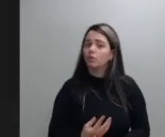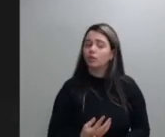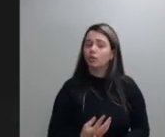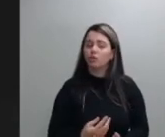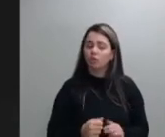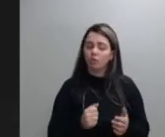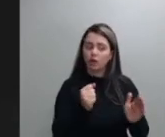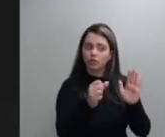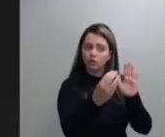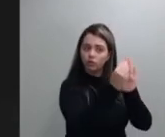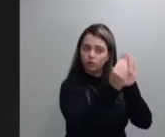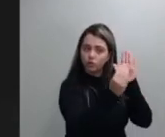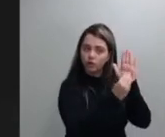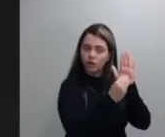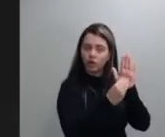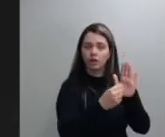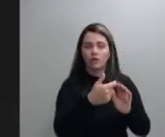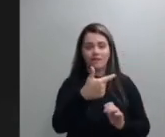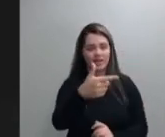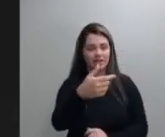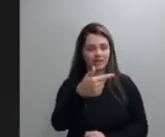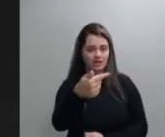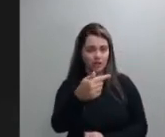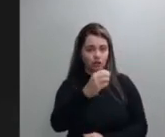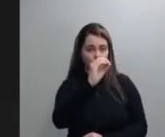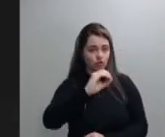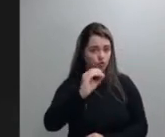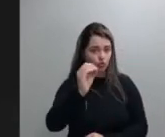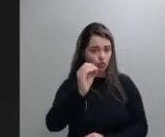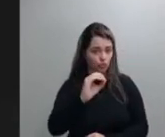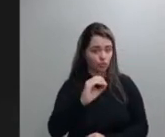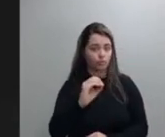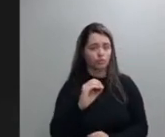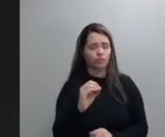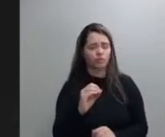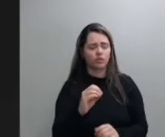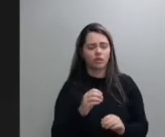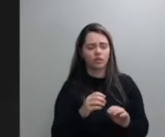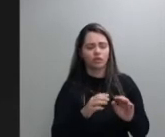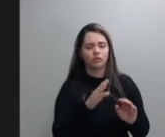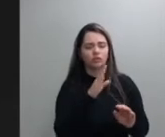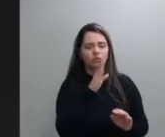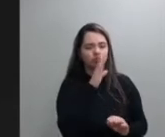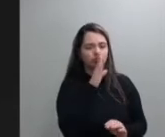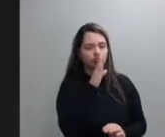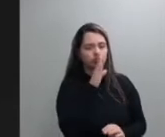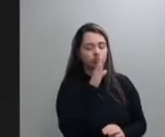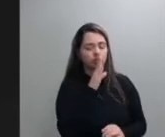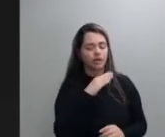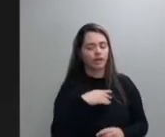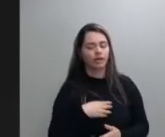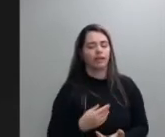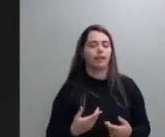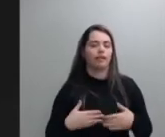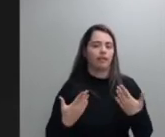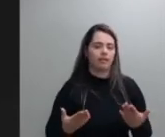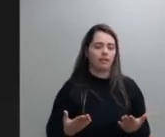27 de outubro de 2015 e definindo que a obtenção de títulos poderia ocorrer até a data da sua efetiva